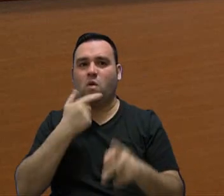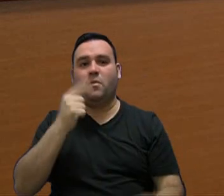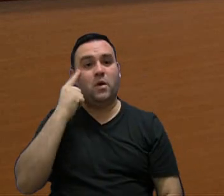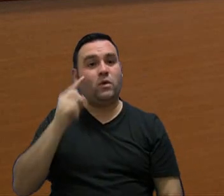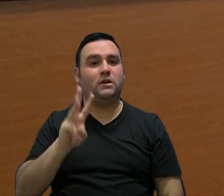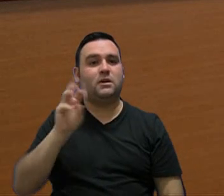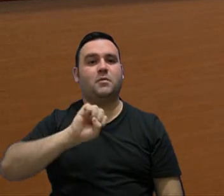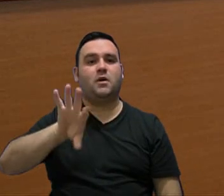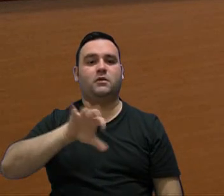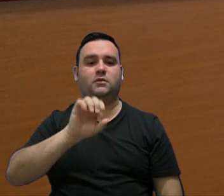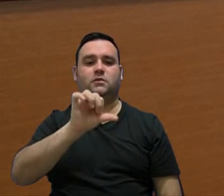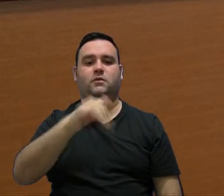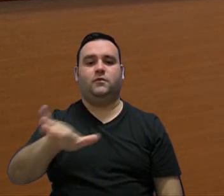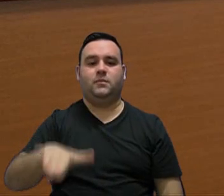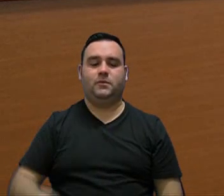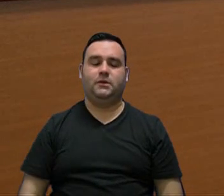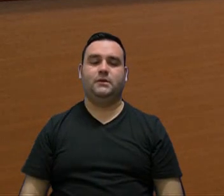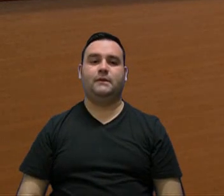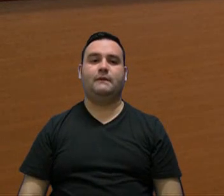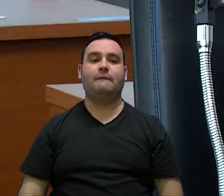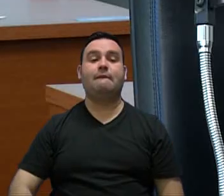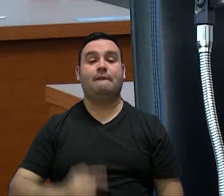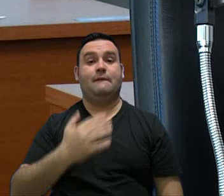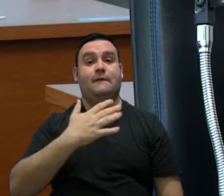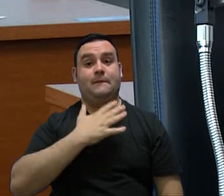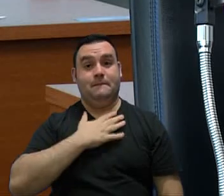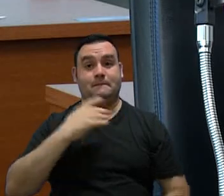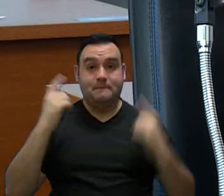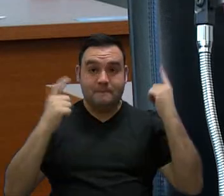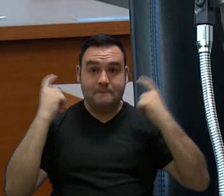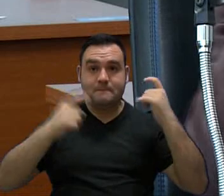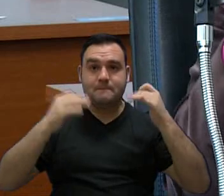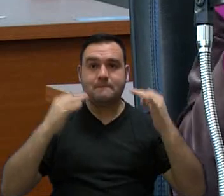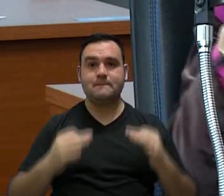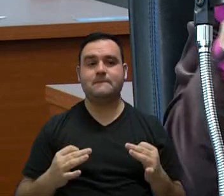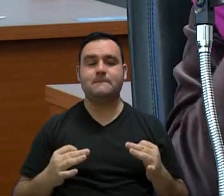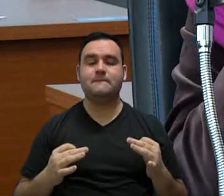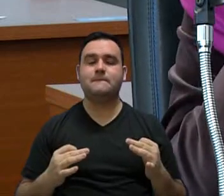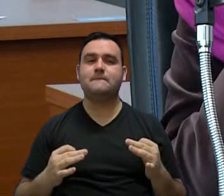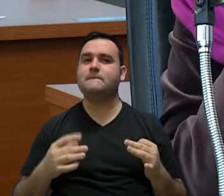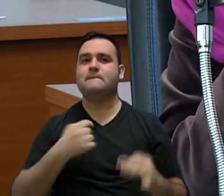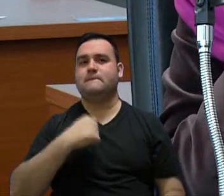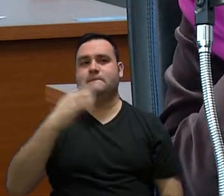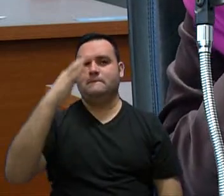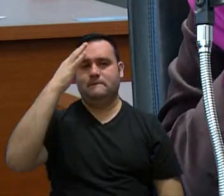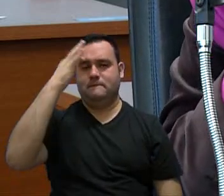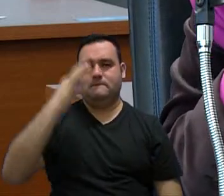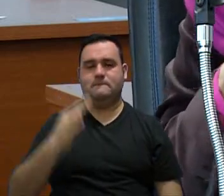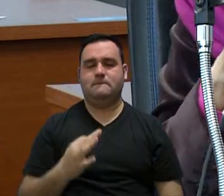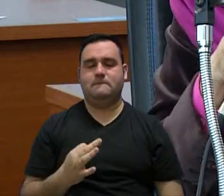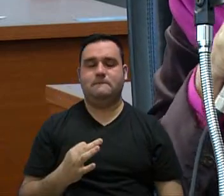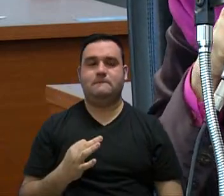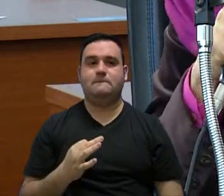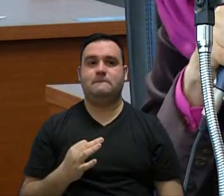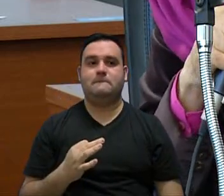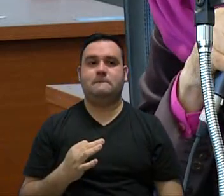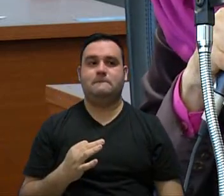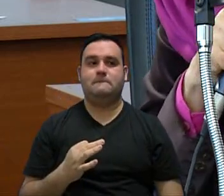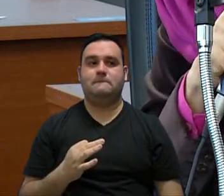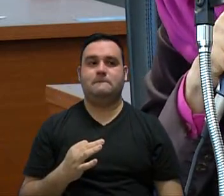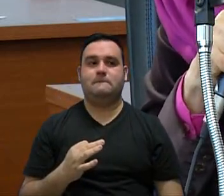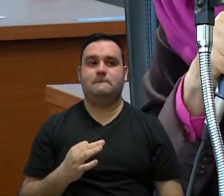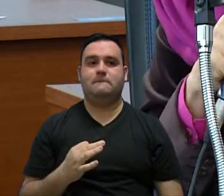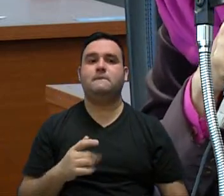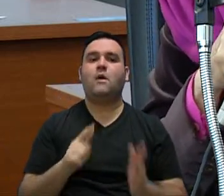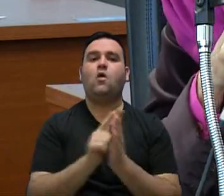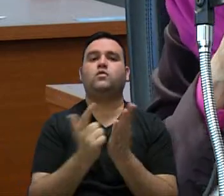doutora tanabi que tem que sair 9:30 perfeitamente a minha preocupação sim eu não entendo aqui essa